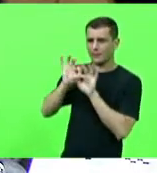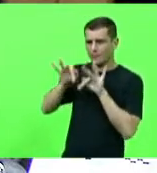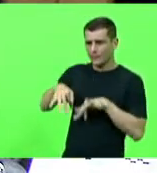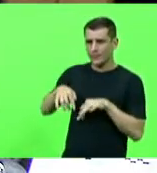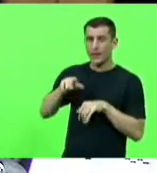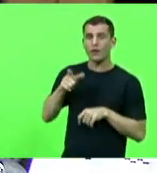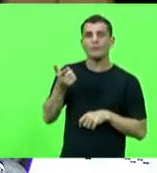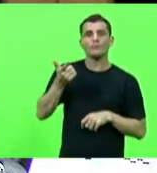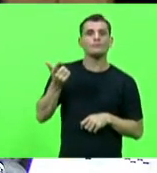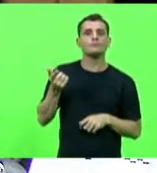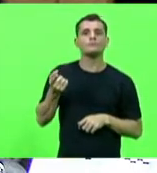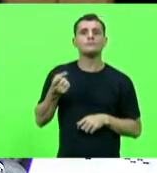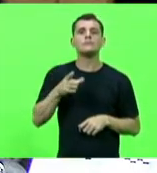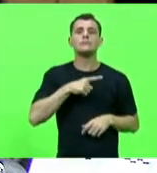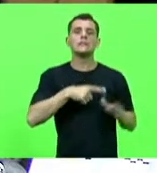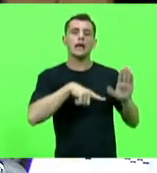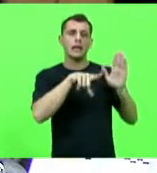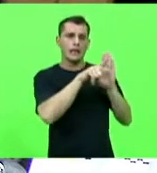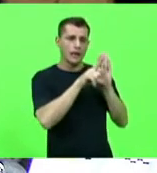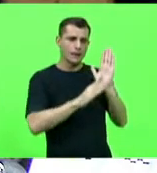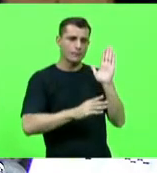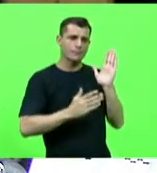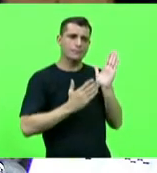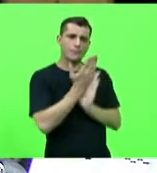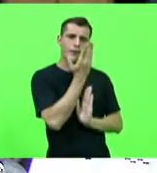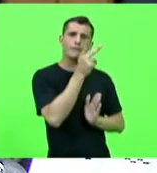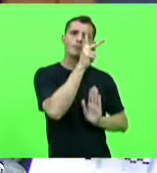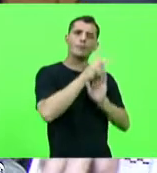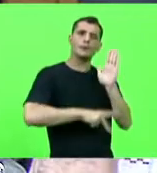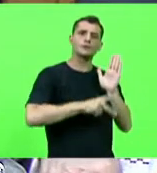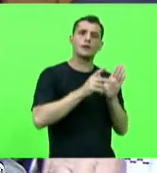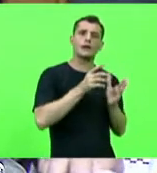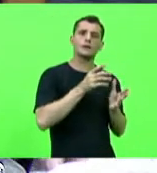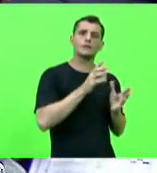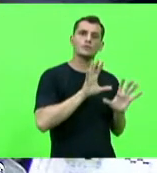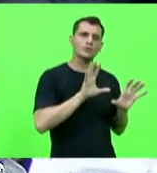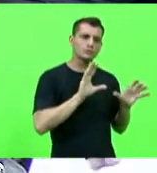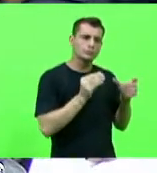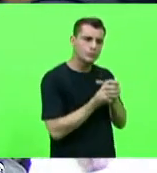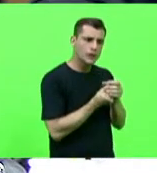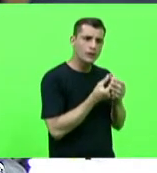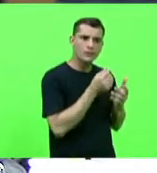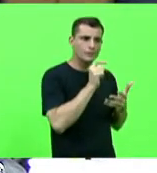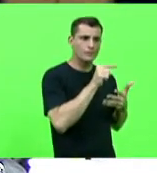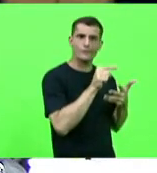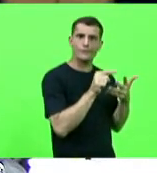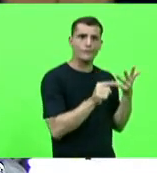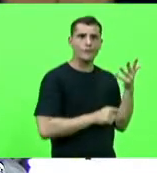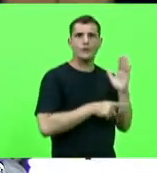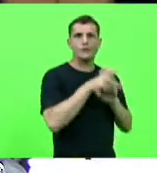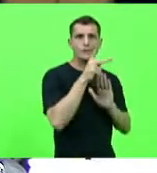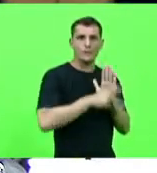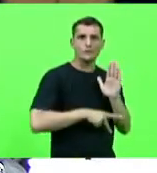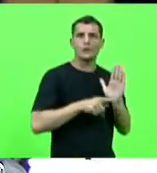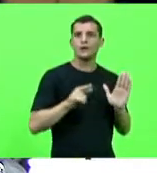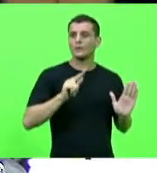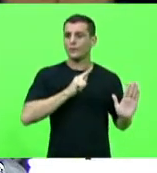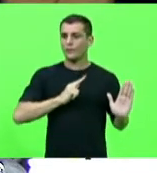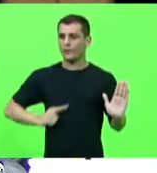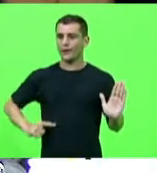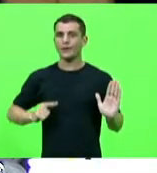da elite do servidorismo público, no qual até o próprio governador manda um projeto de lei que aumenta o seu próprio